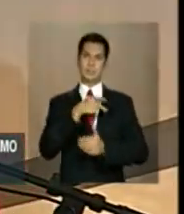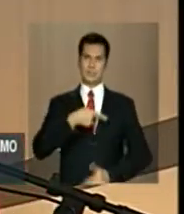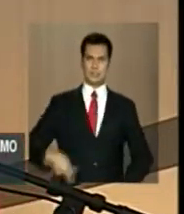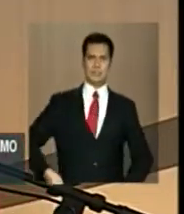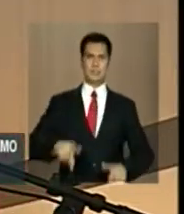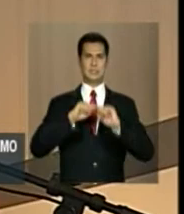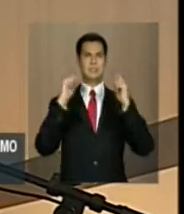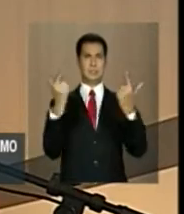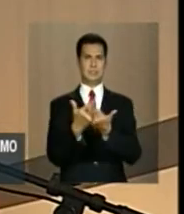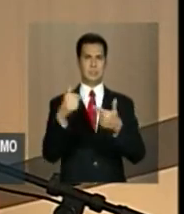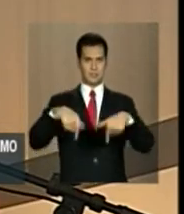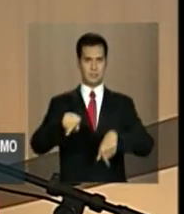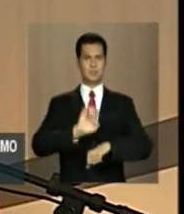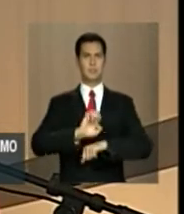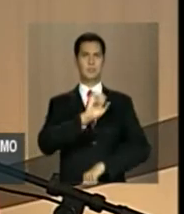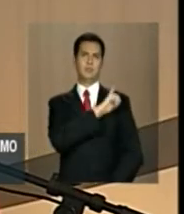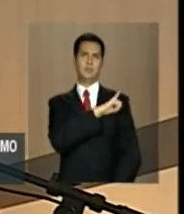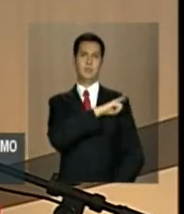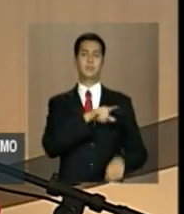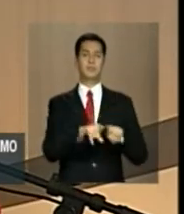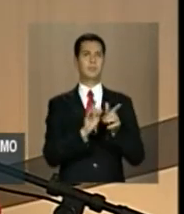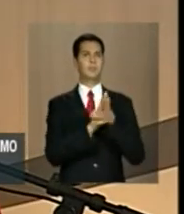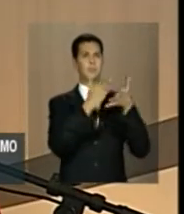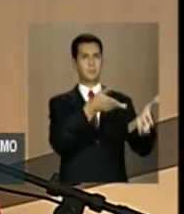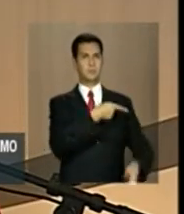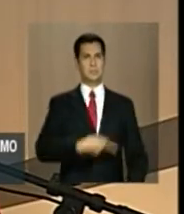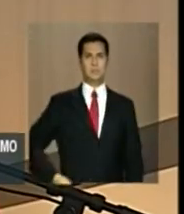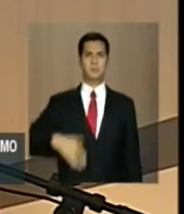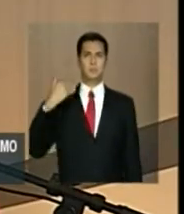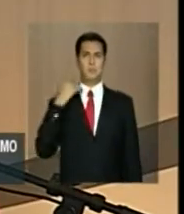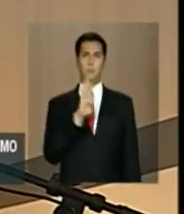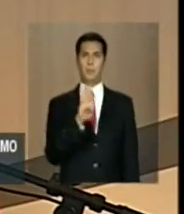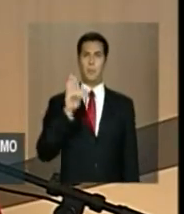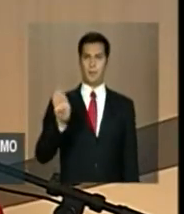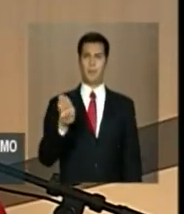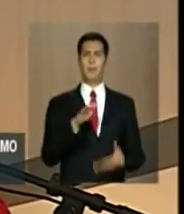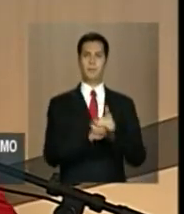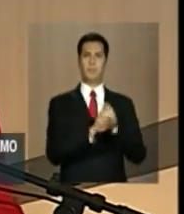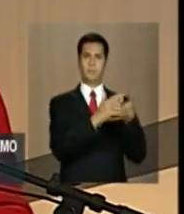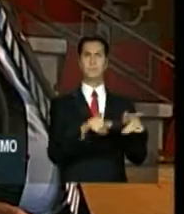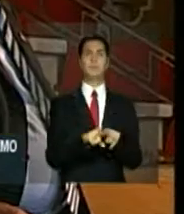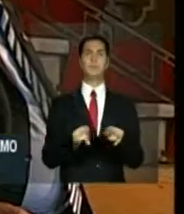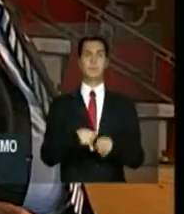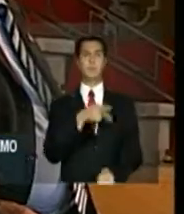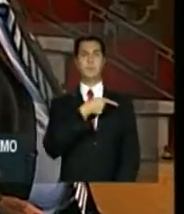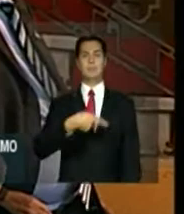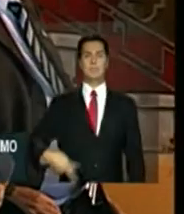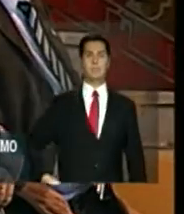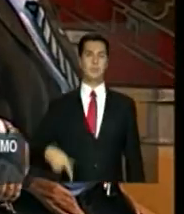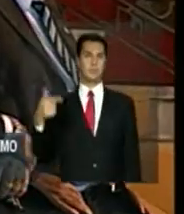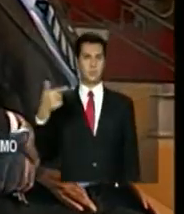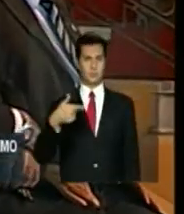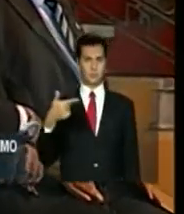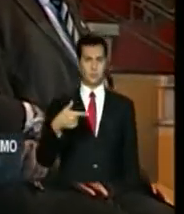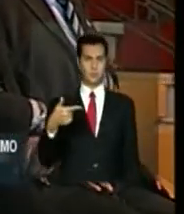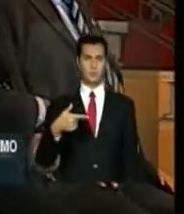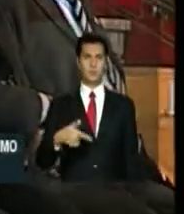presidente do Banco do Brasil, Aldemir Bendini, e o vice-presidente de governo,